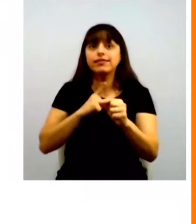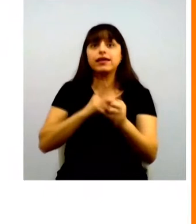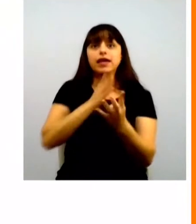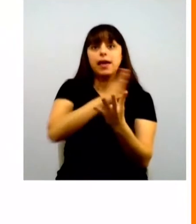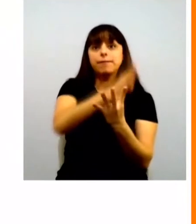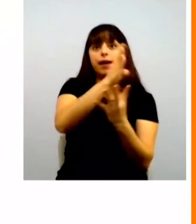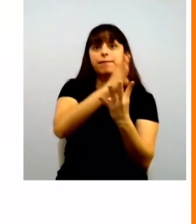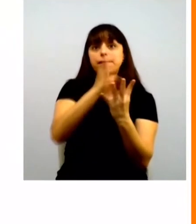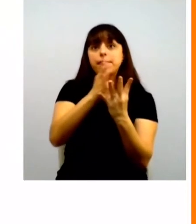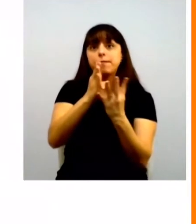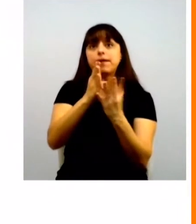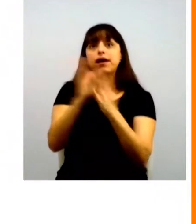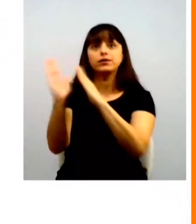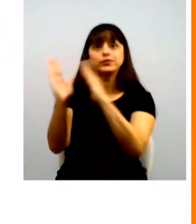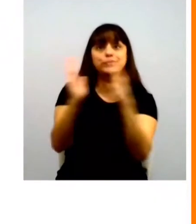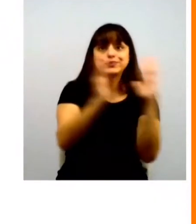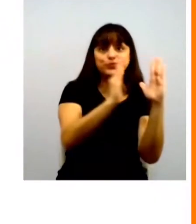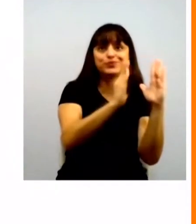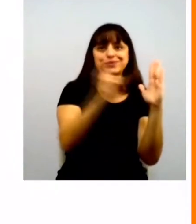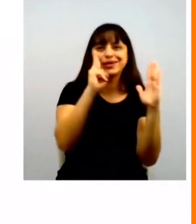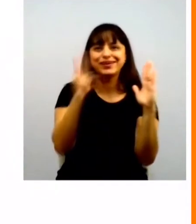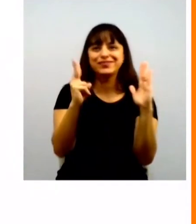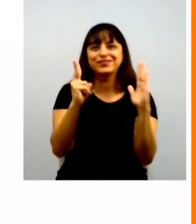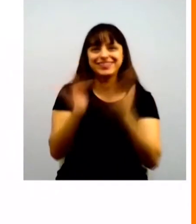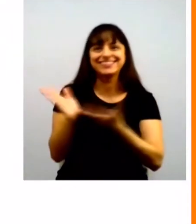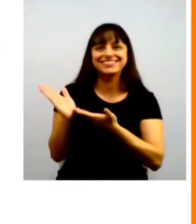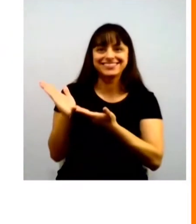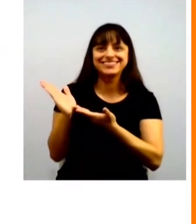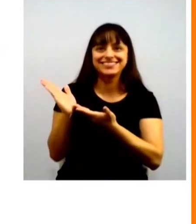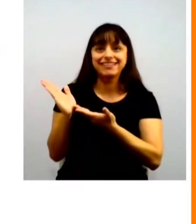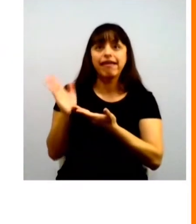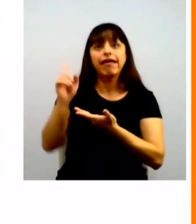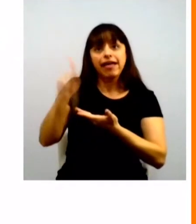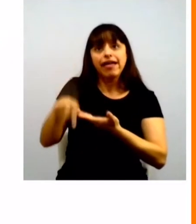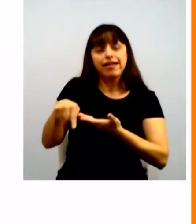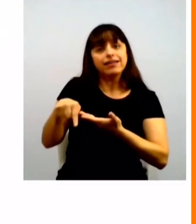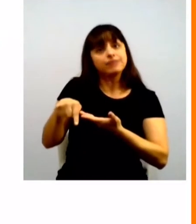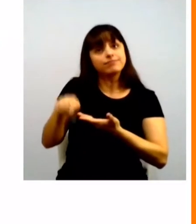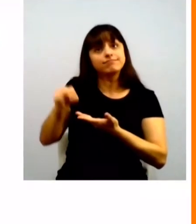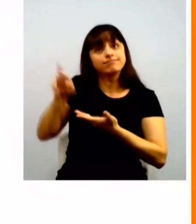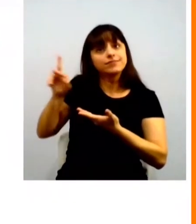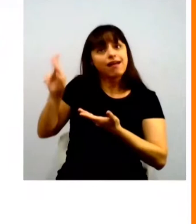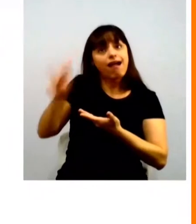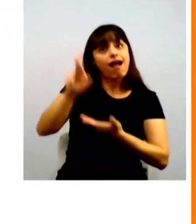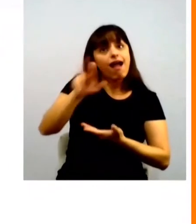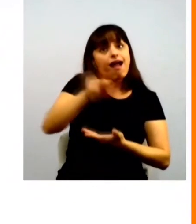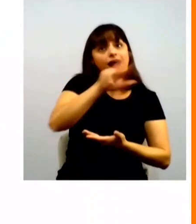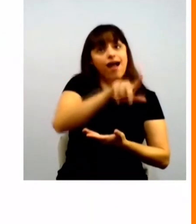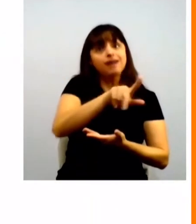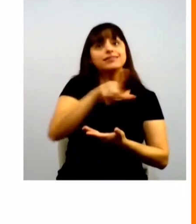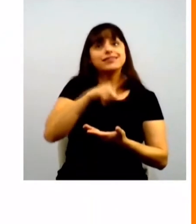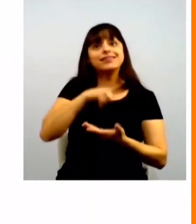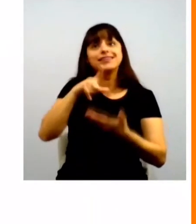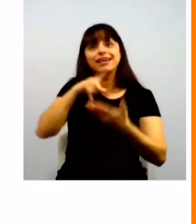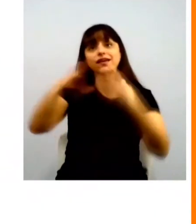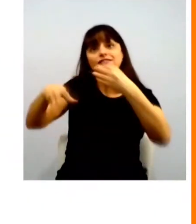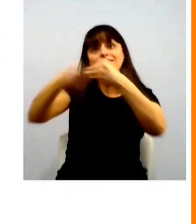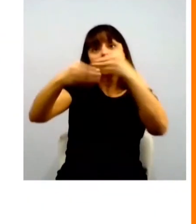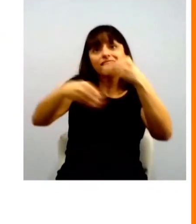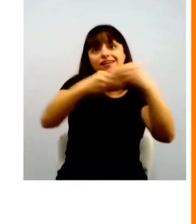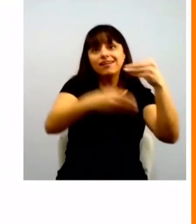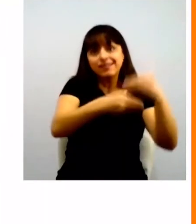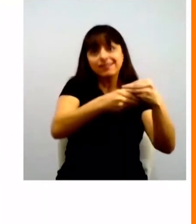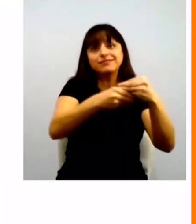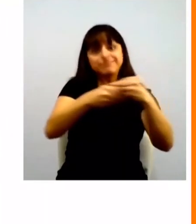dimensões. Quatro dimensões que são diferenciadas e que poderiam ter um valor añadido. Portanto, aqui é esta a